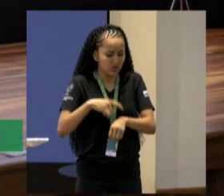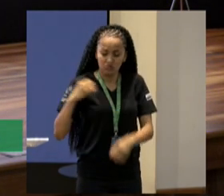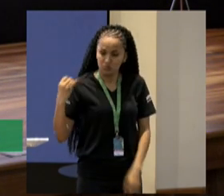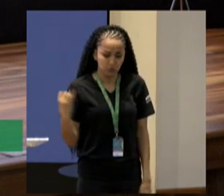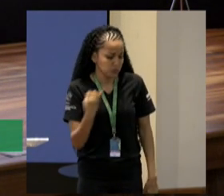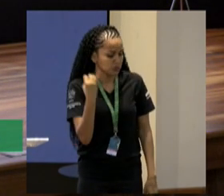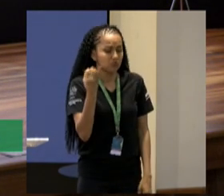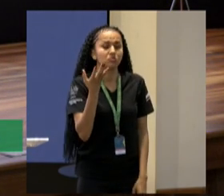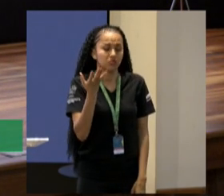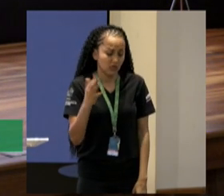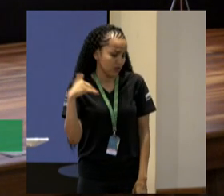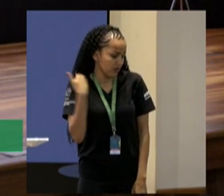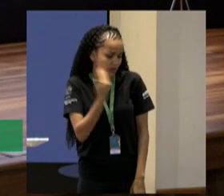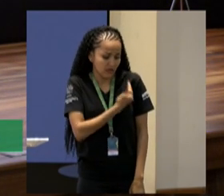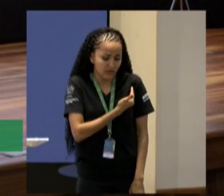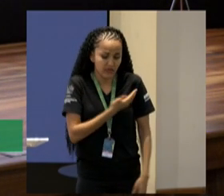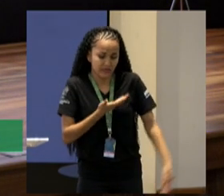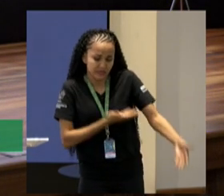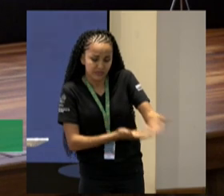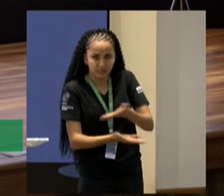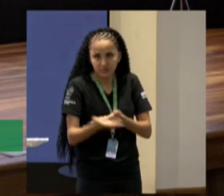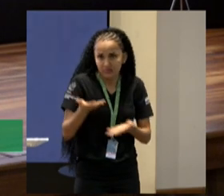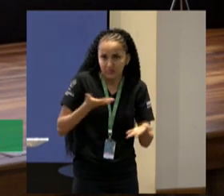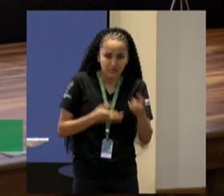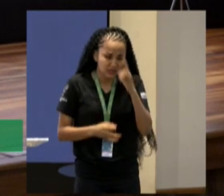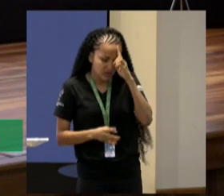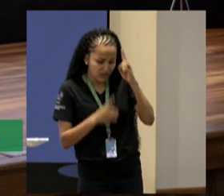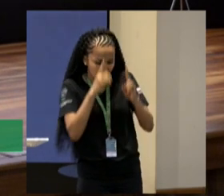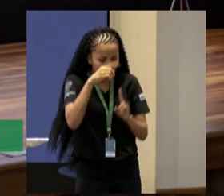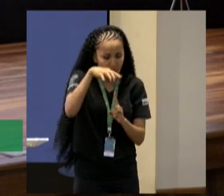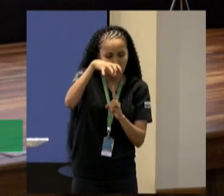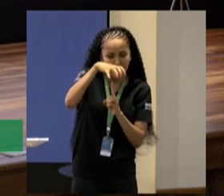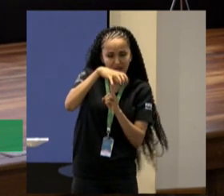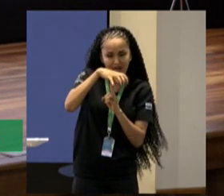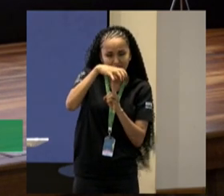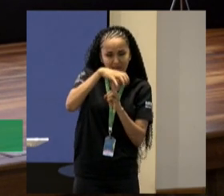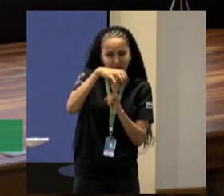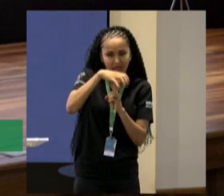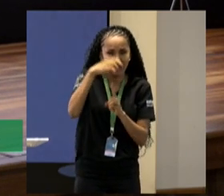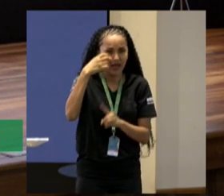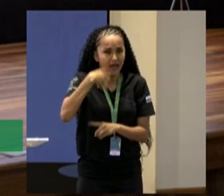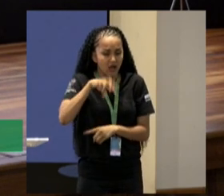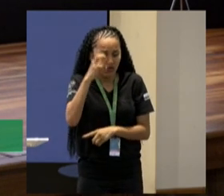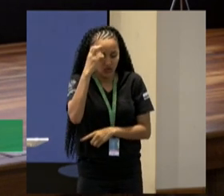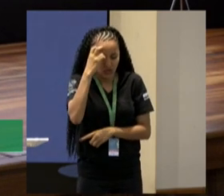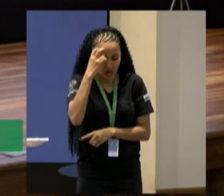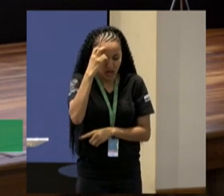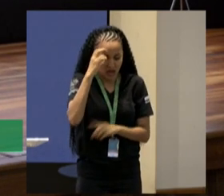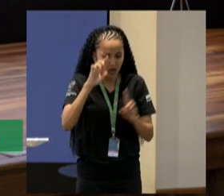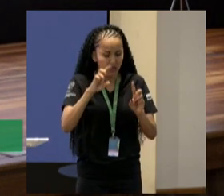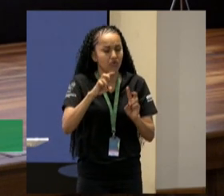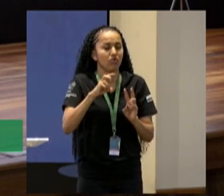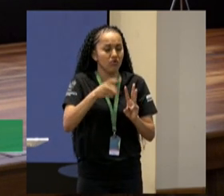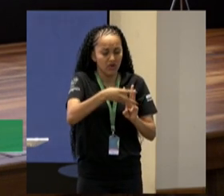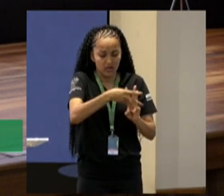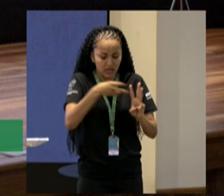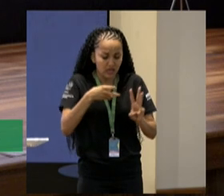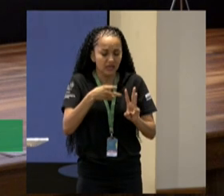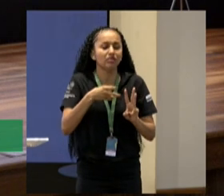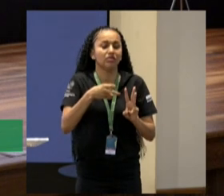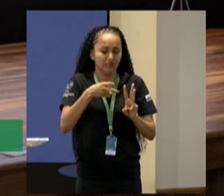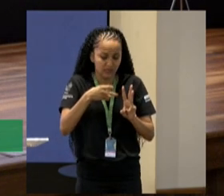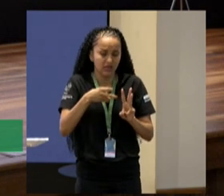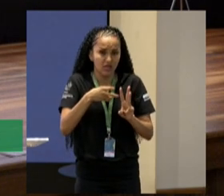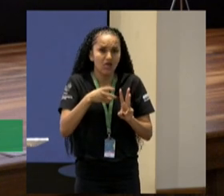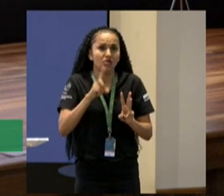importante. A gente fez um intercâmbio de ideias também com a Feira Cultural Indígena da Resistência, na Casa de Passagem,